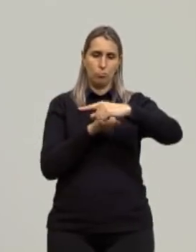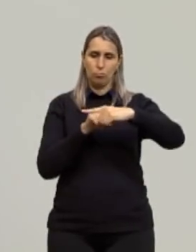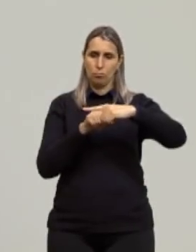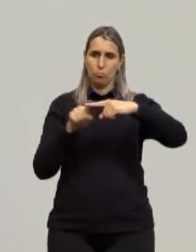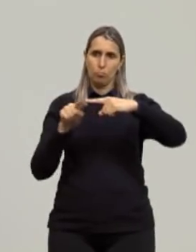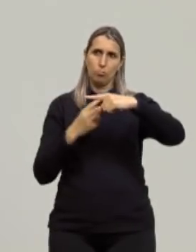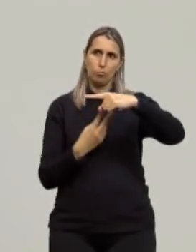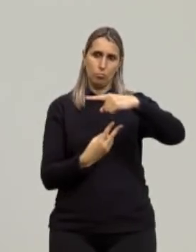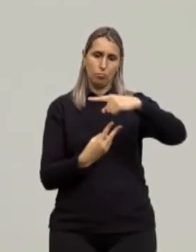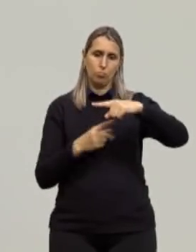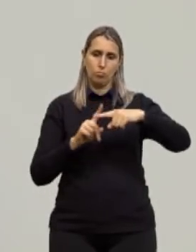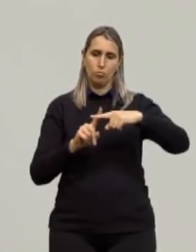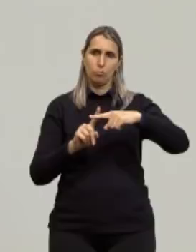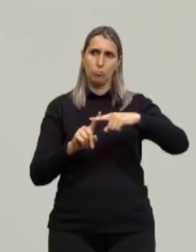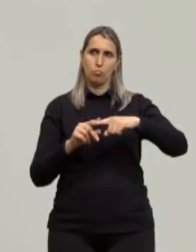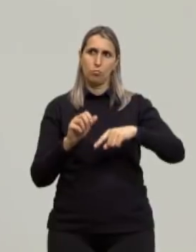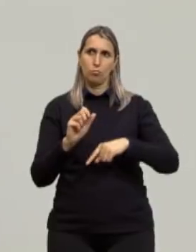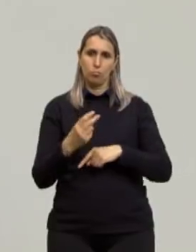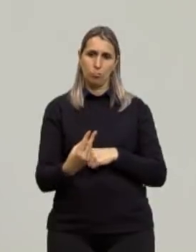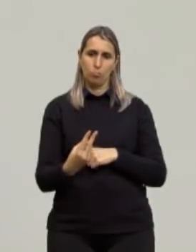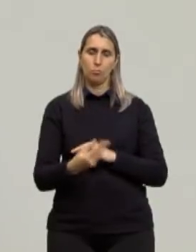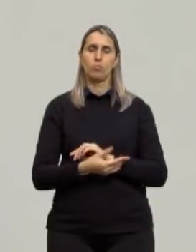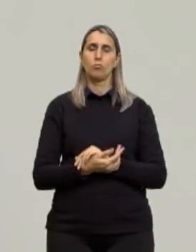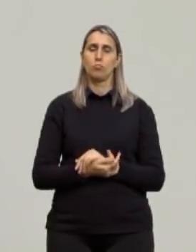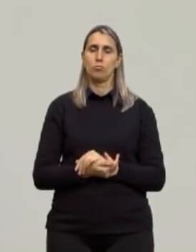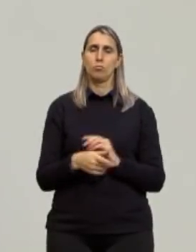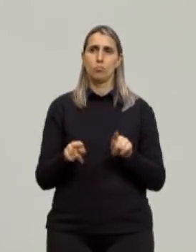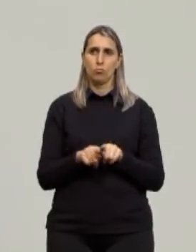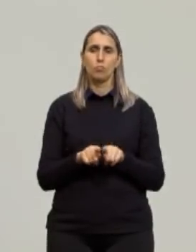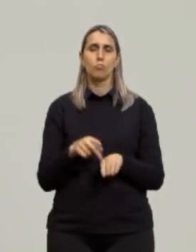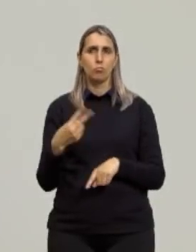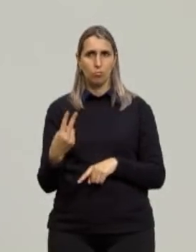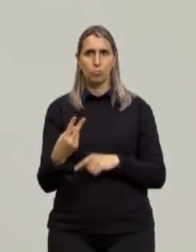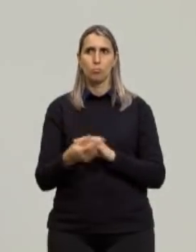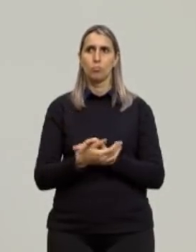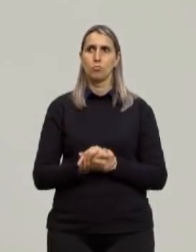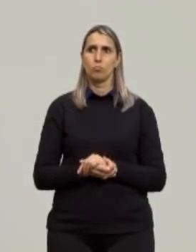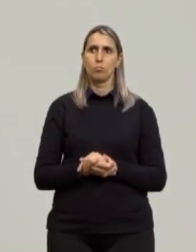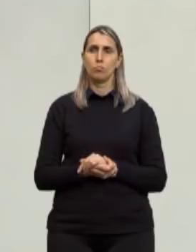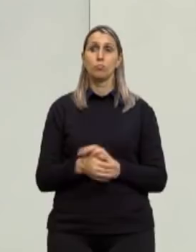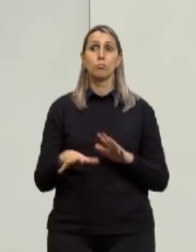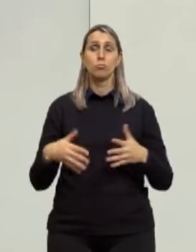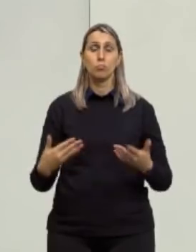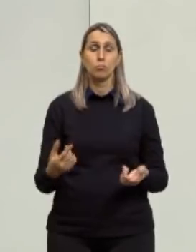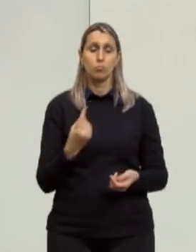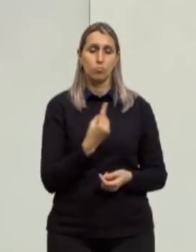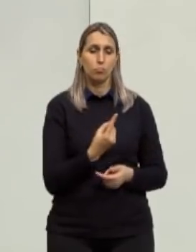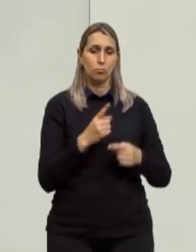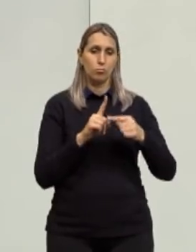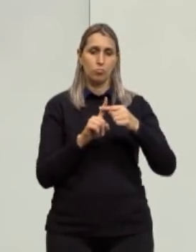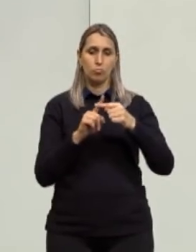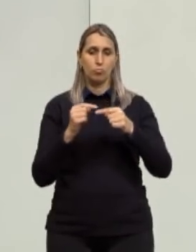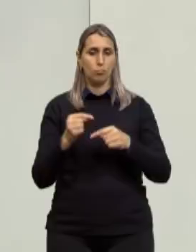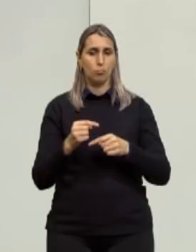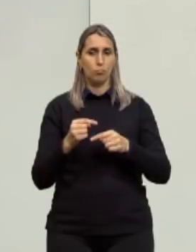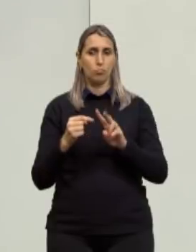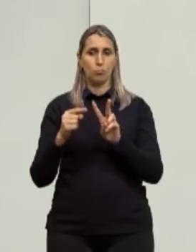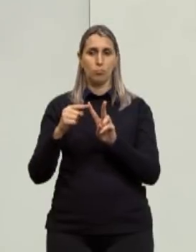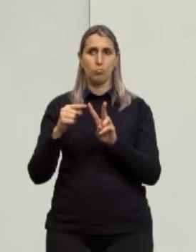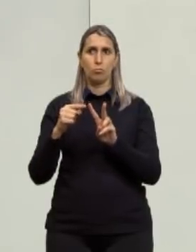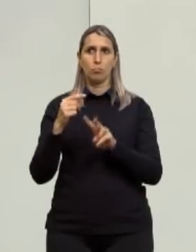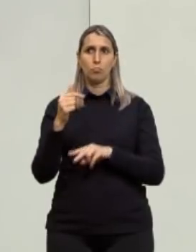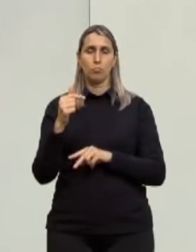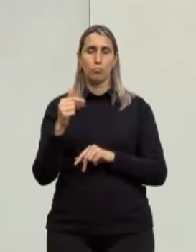sobre duas vezes o nosso temos lá que também é dois bom então um mais ou menos